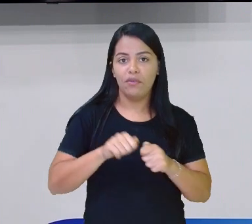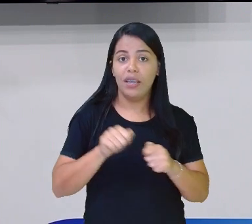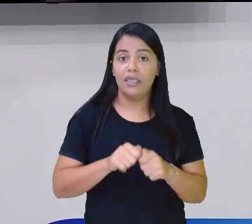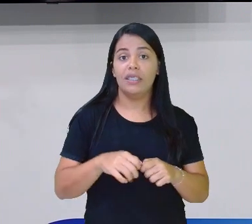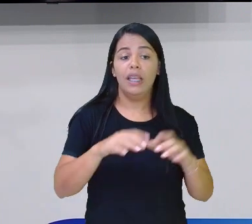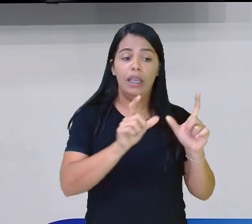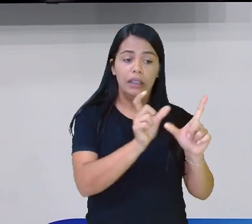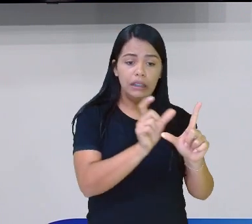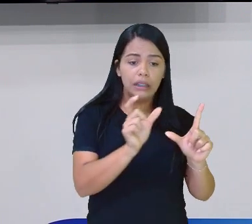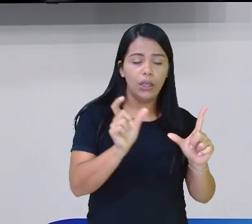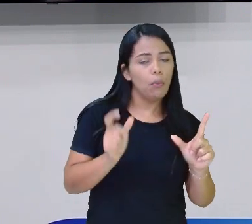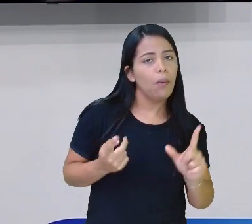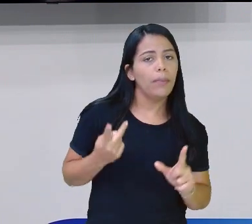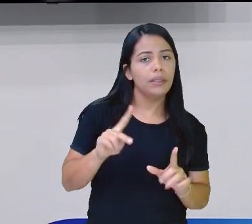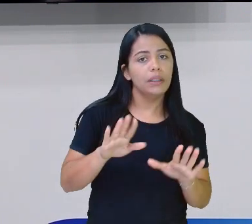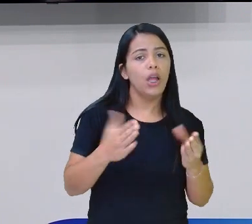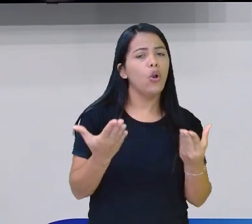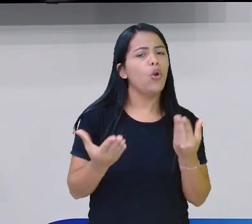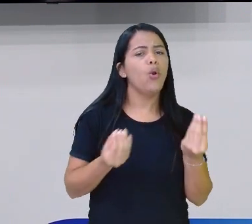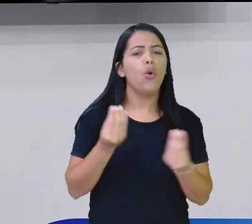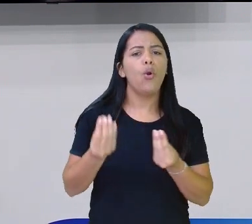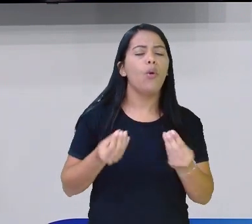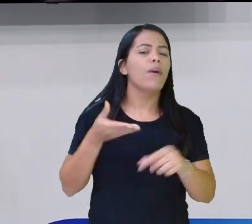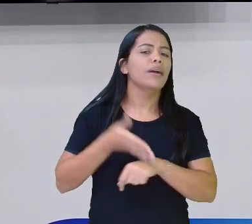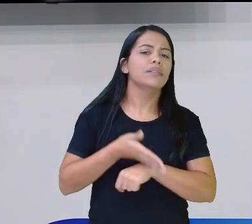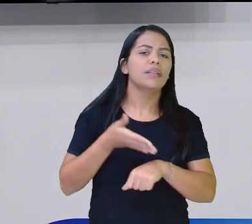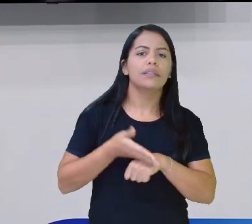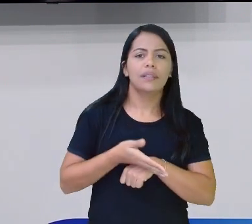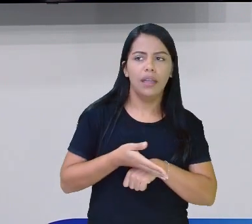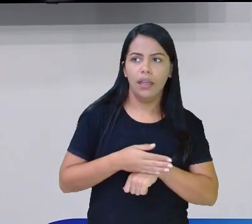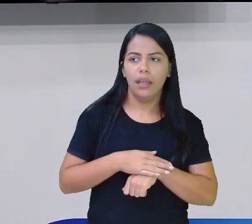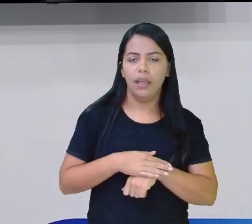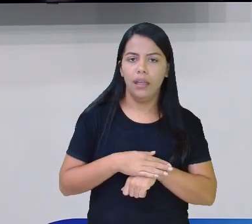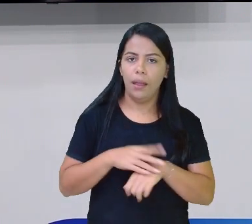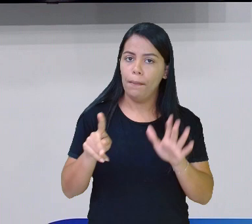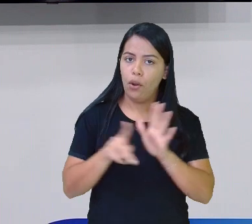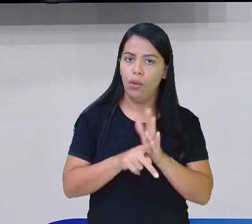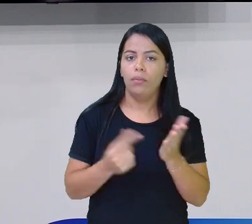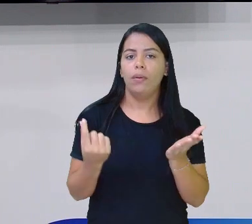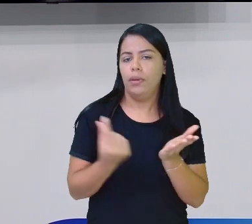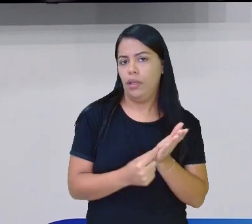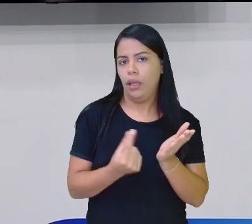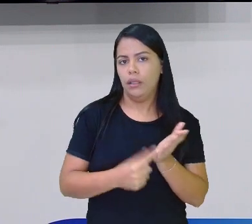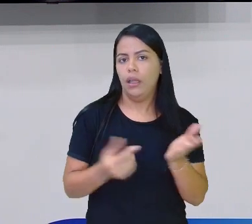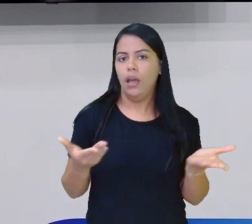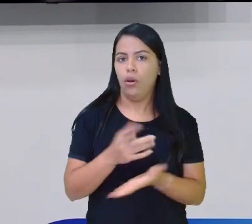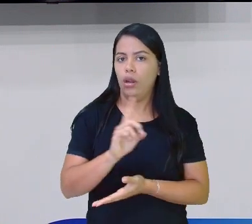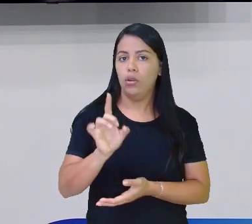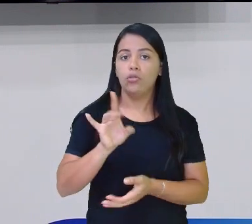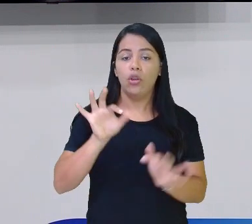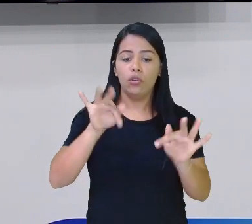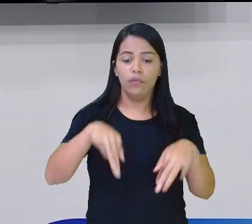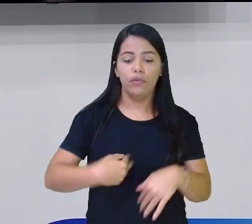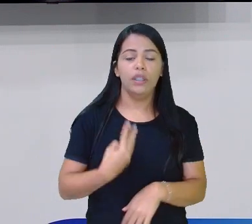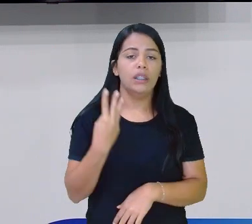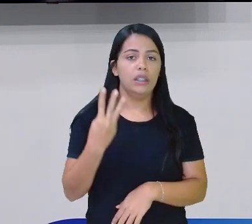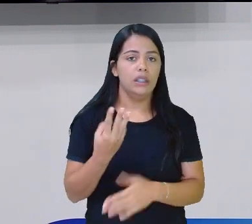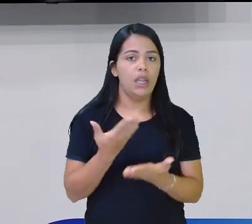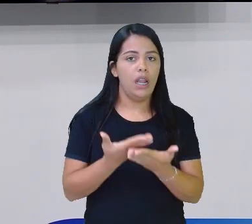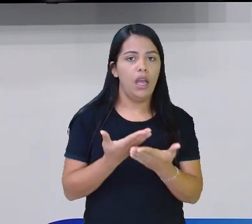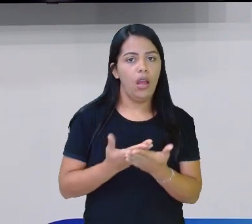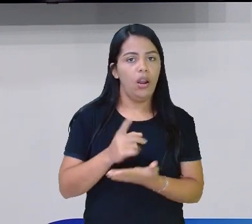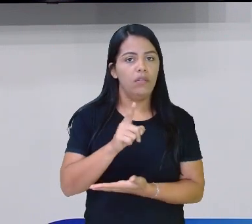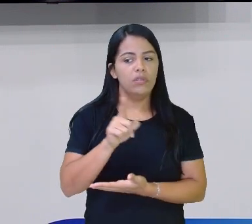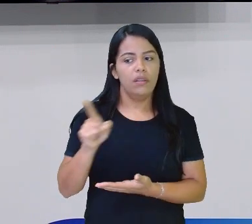você entra na árvore? No próprio aplicativo. Agora não, tá? Só ao final da terceira aula. Você vai lá no